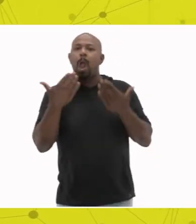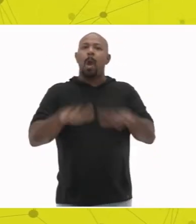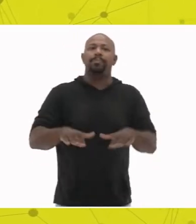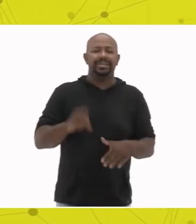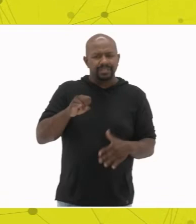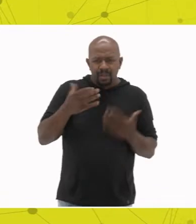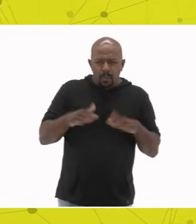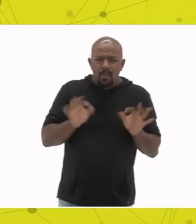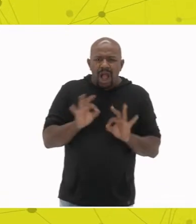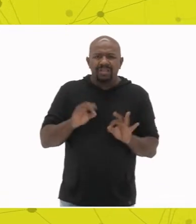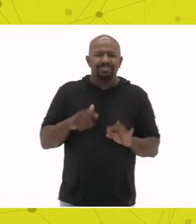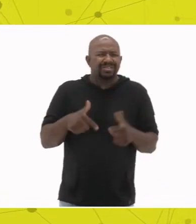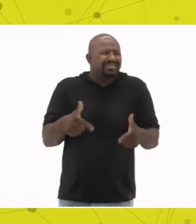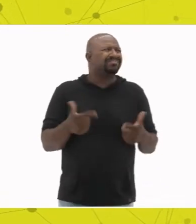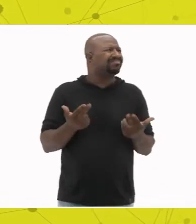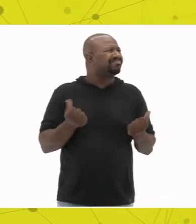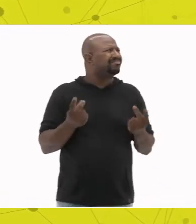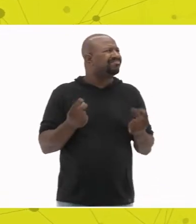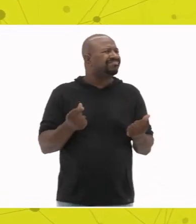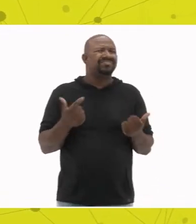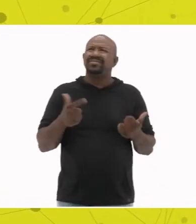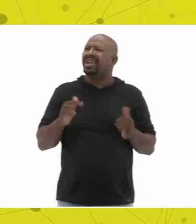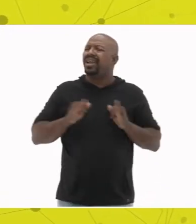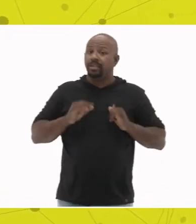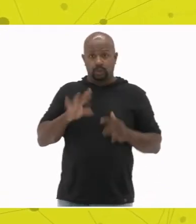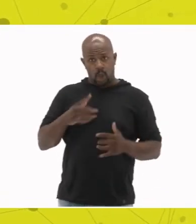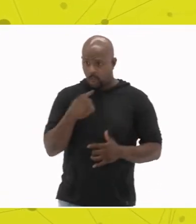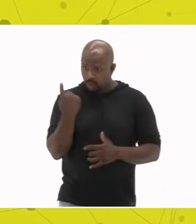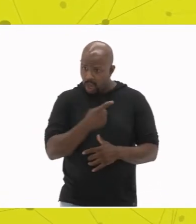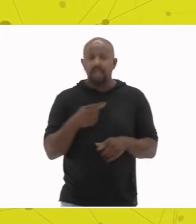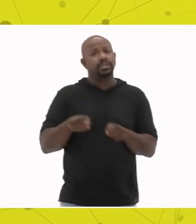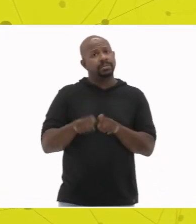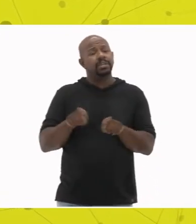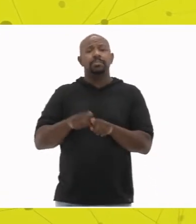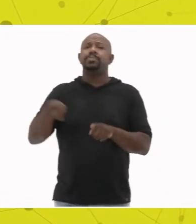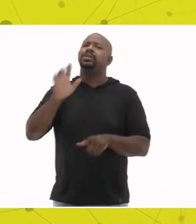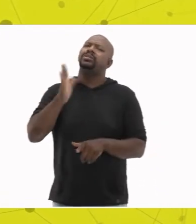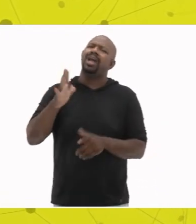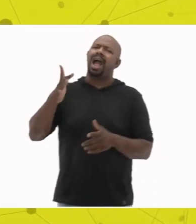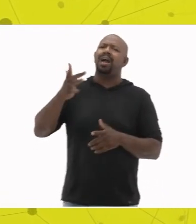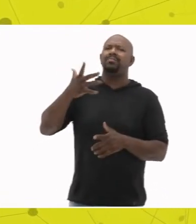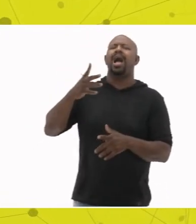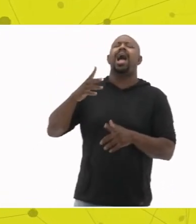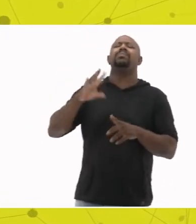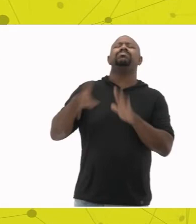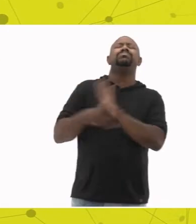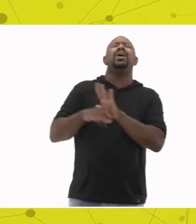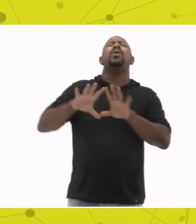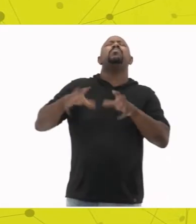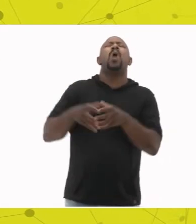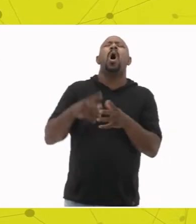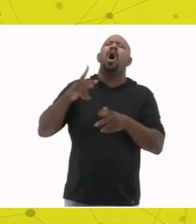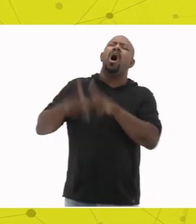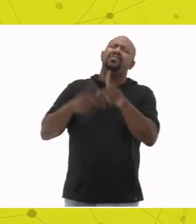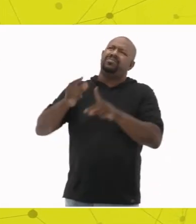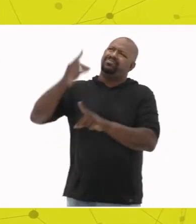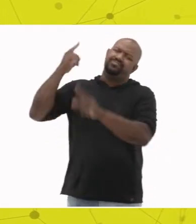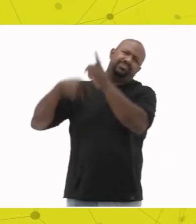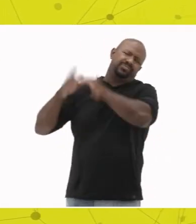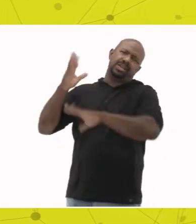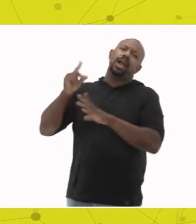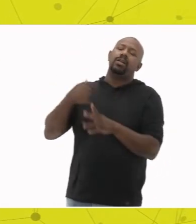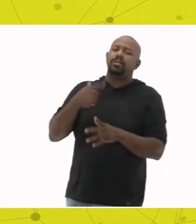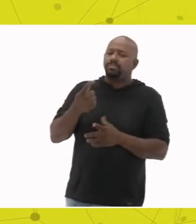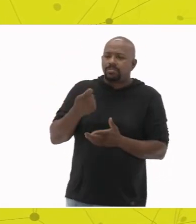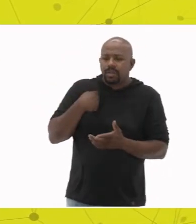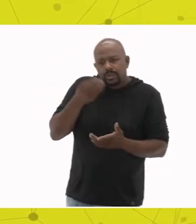Sem qualquer recompensa, achamos que a realização é inócua. Não apenas nós, mas primatas que experimentam algum processo de pagamento pela realização de